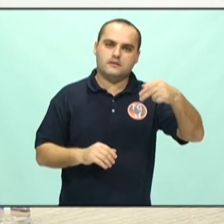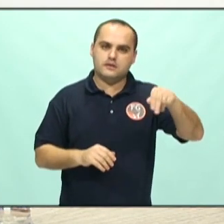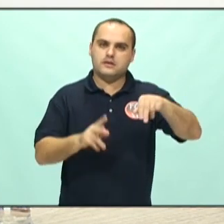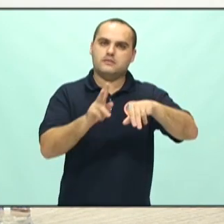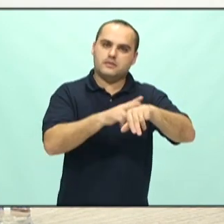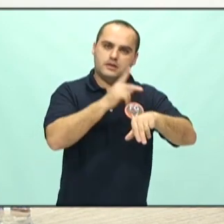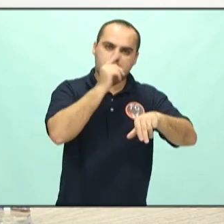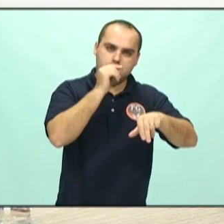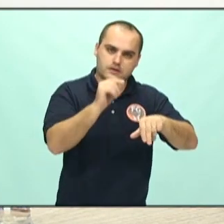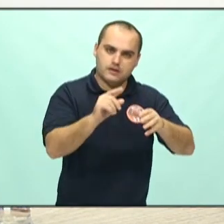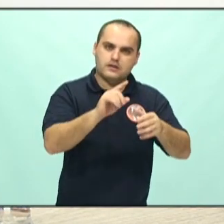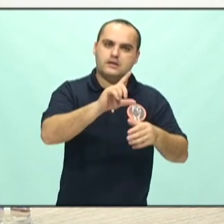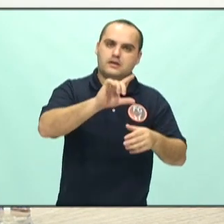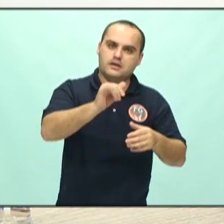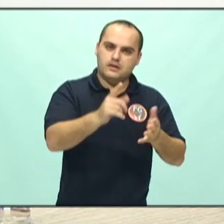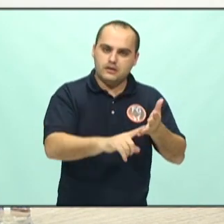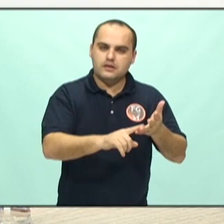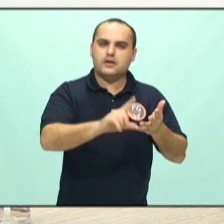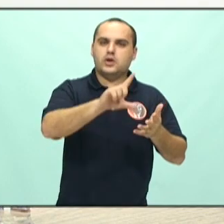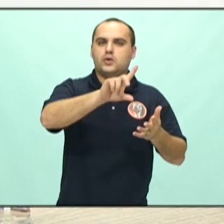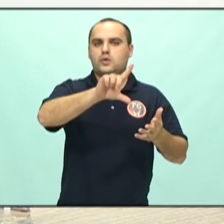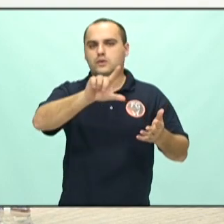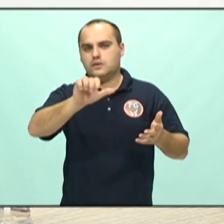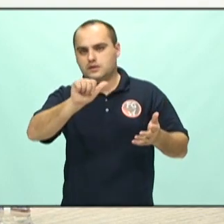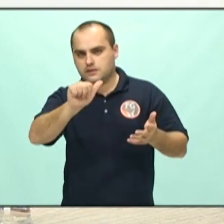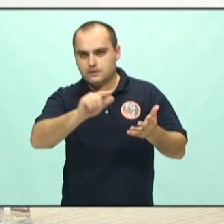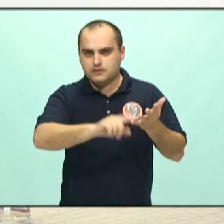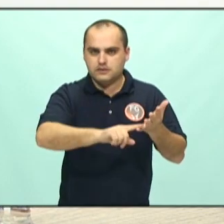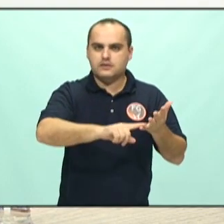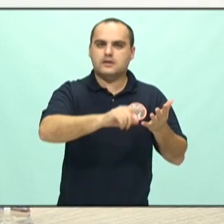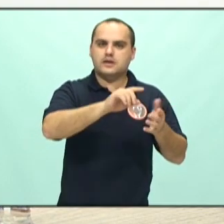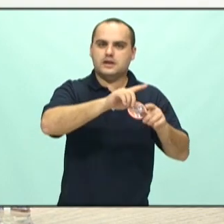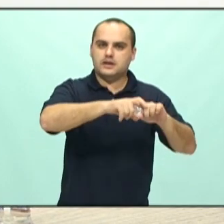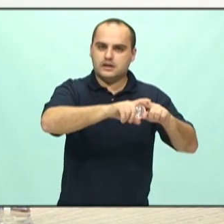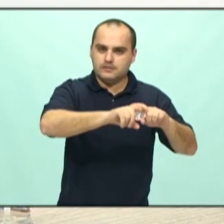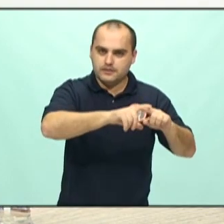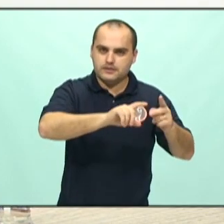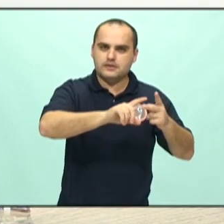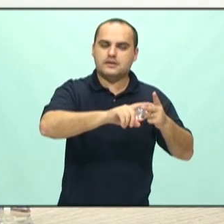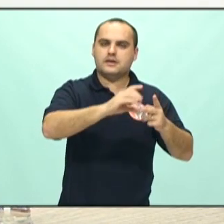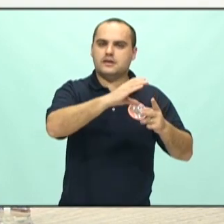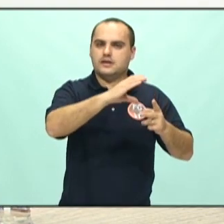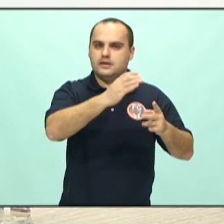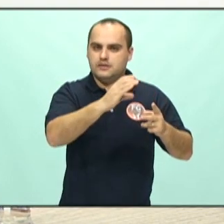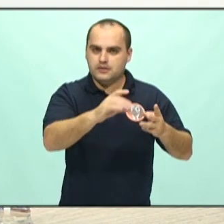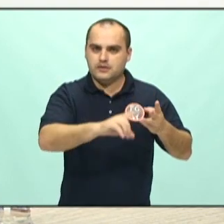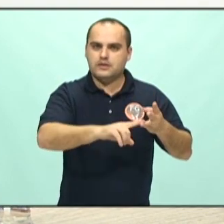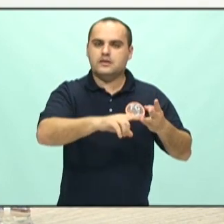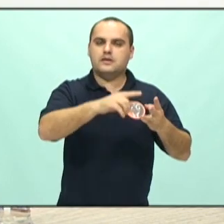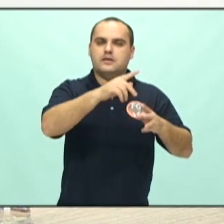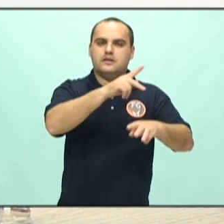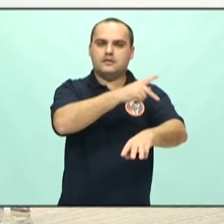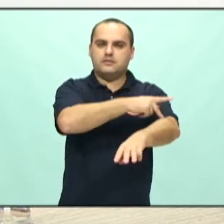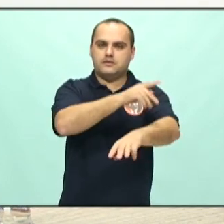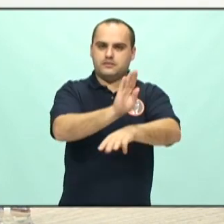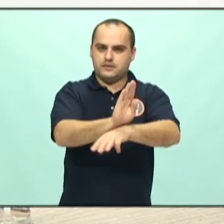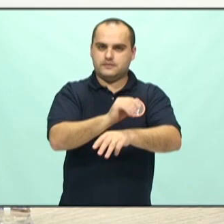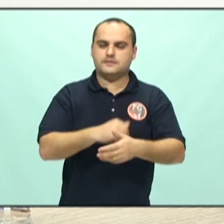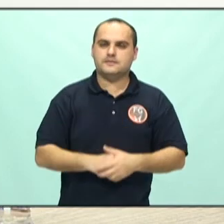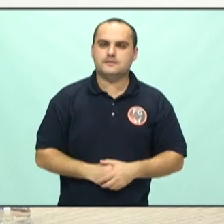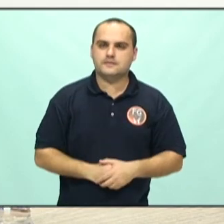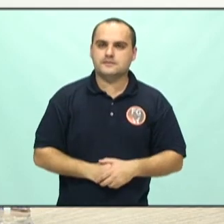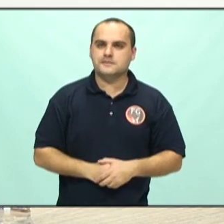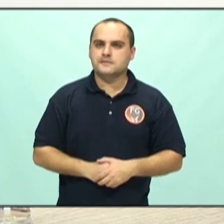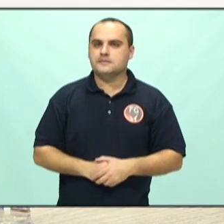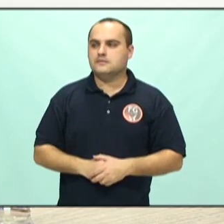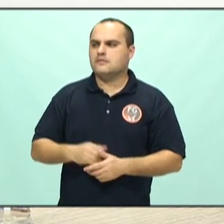Penha, Pissarras, Ilhota, Luiz Alves, Itapema, Camboriú e Porto Belo. Na época, o município de Bombinhas não